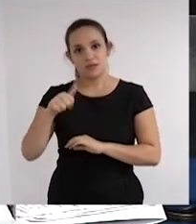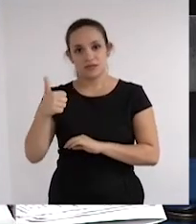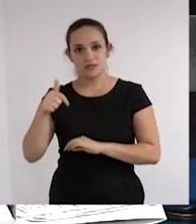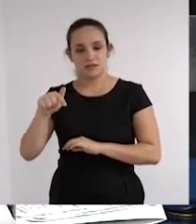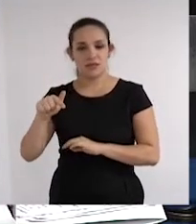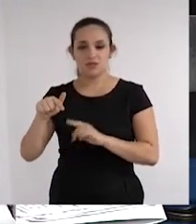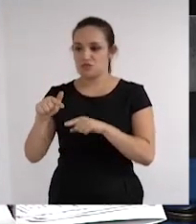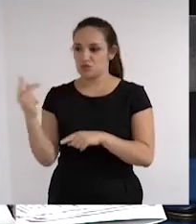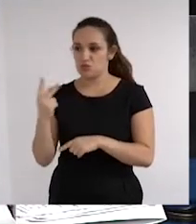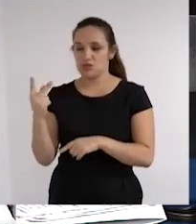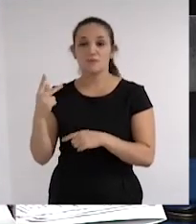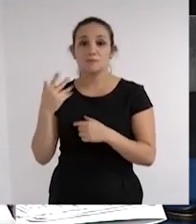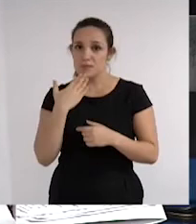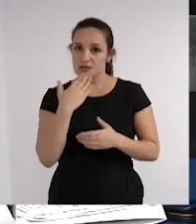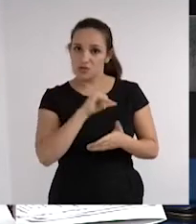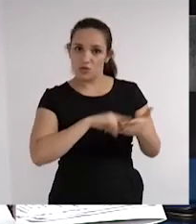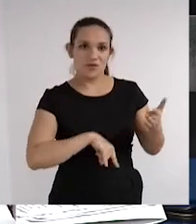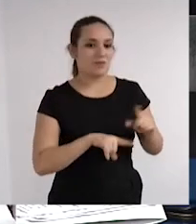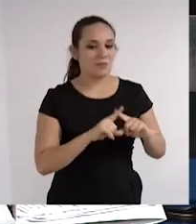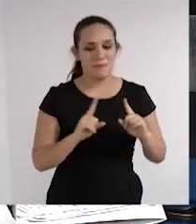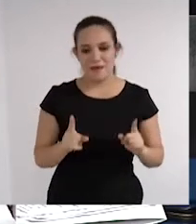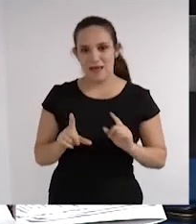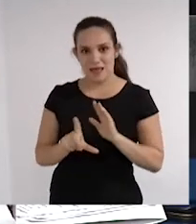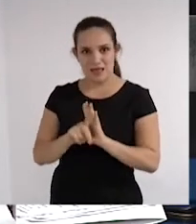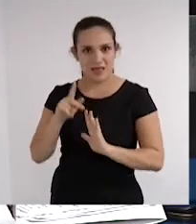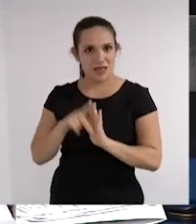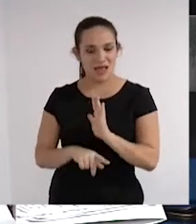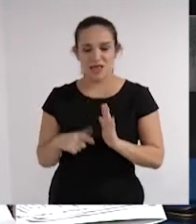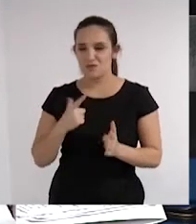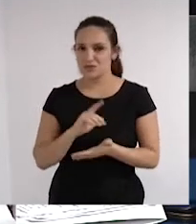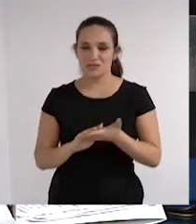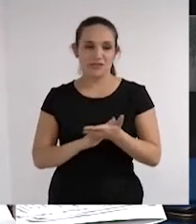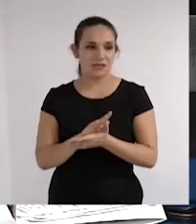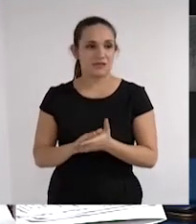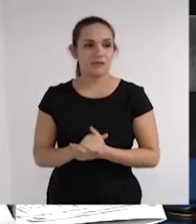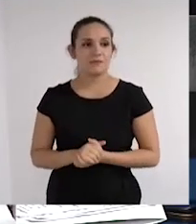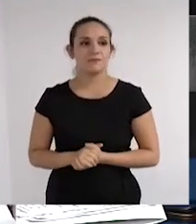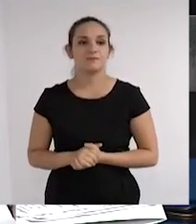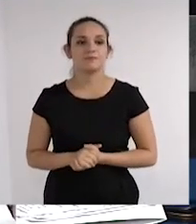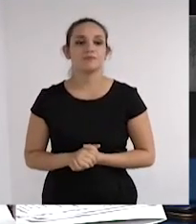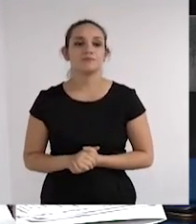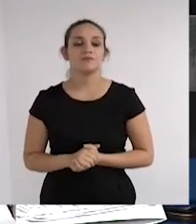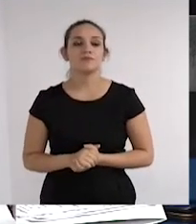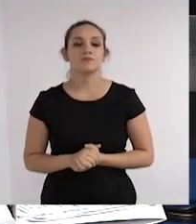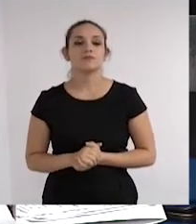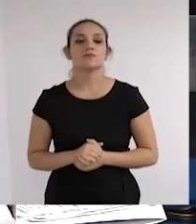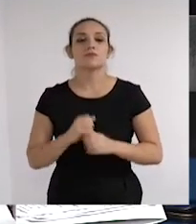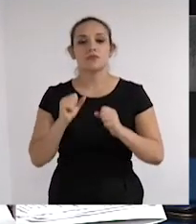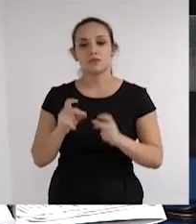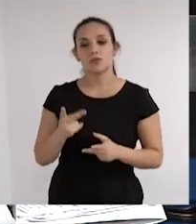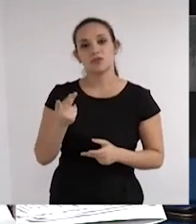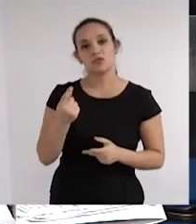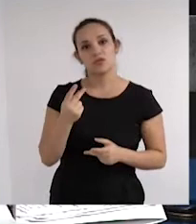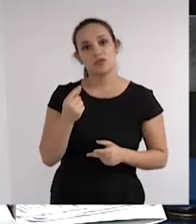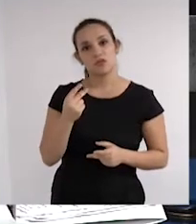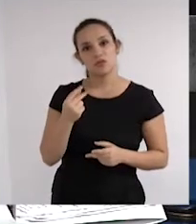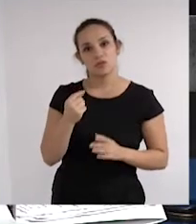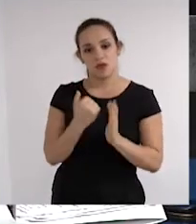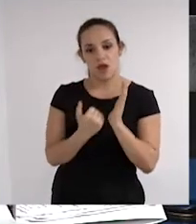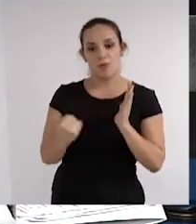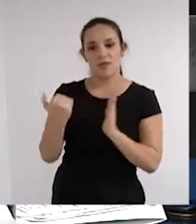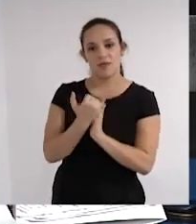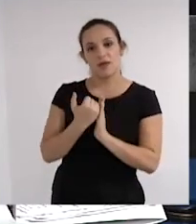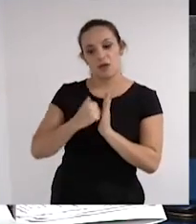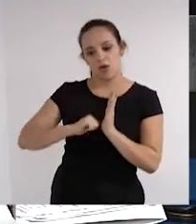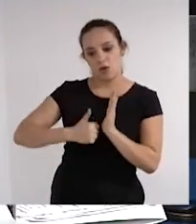9.717. Ou seja, a majoração da alíquota de contribuição previdenciária de 11% para